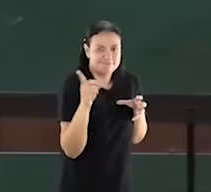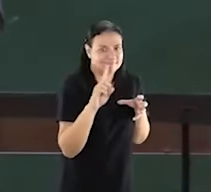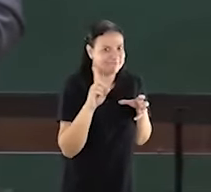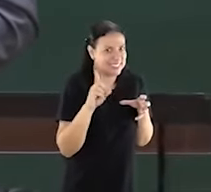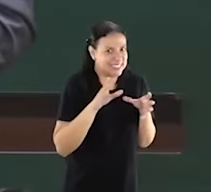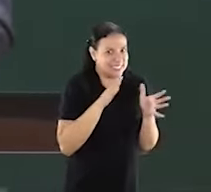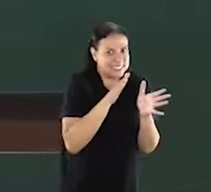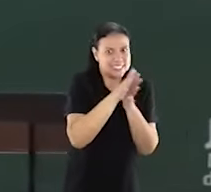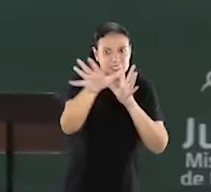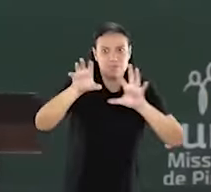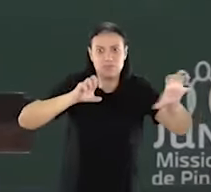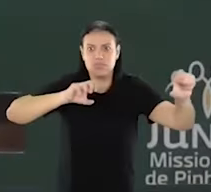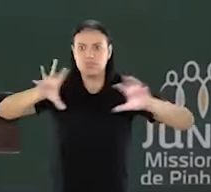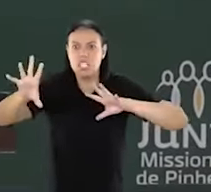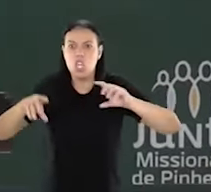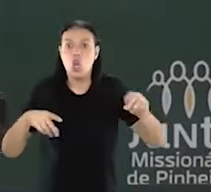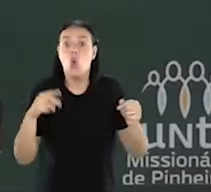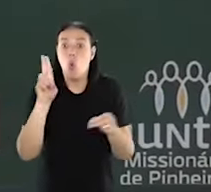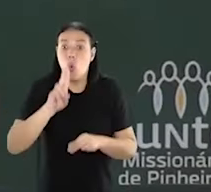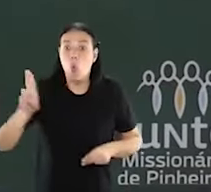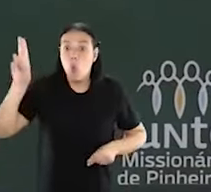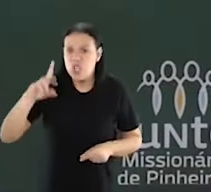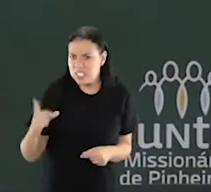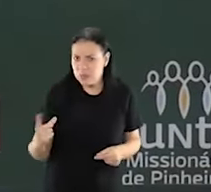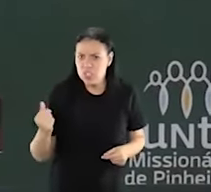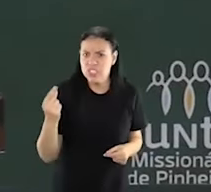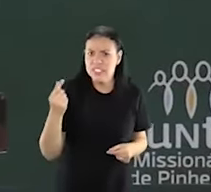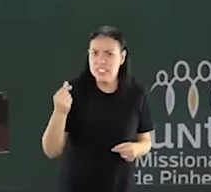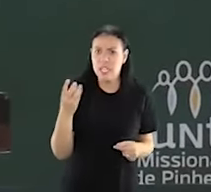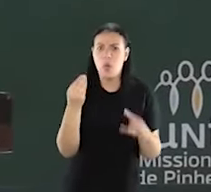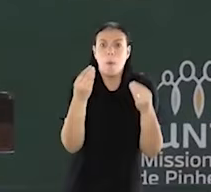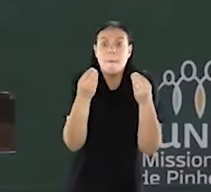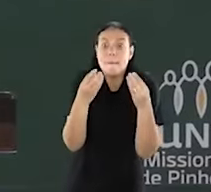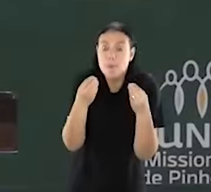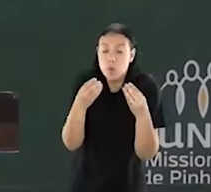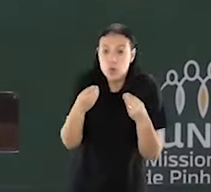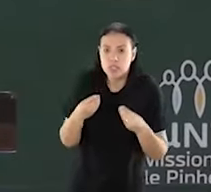Aliás, investem muito mais recursos